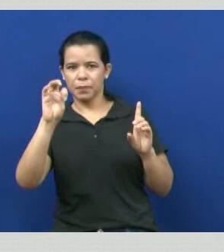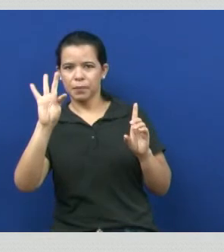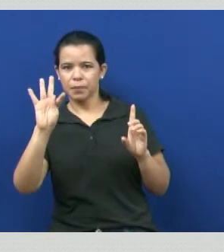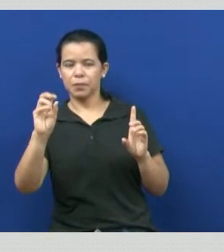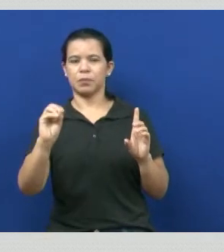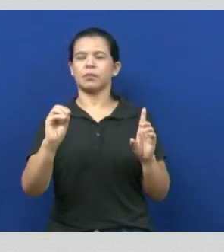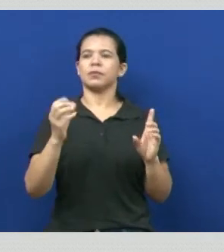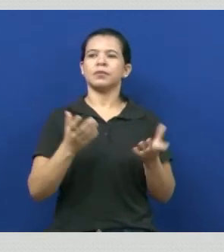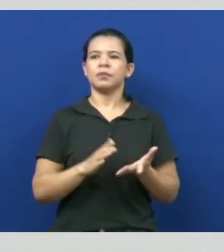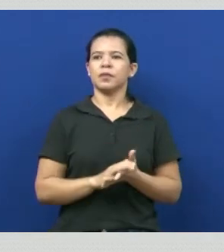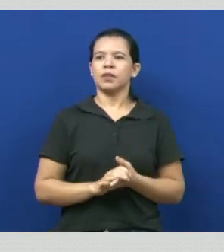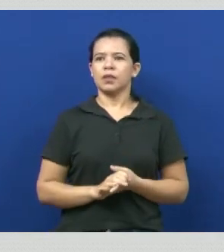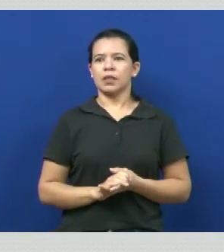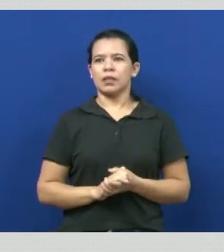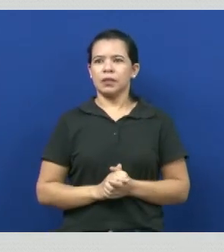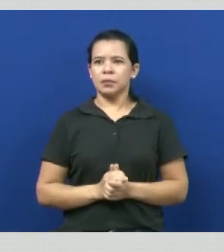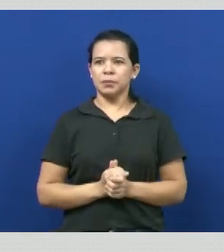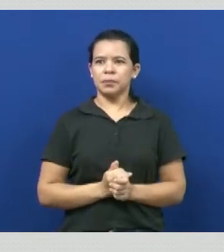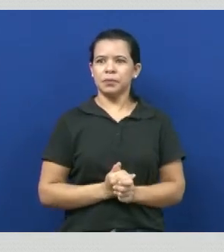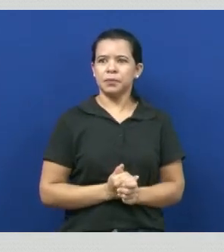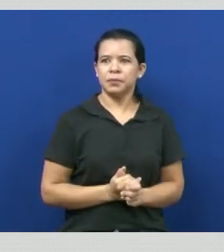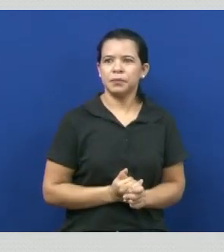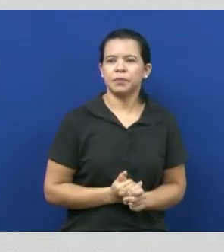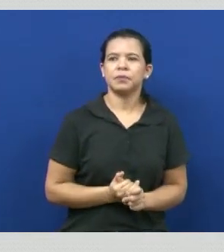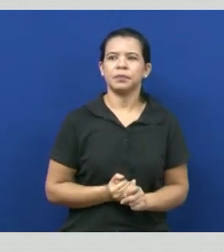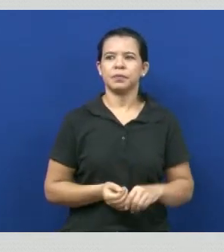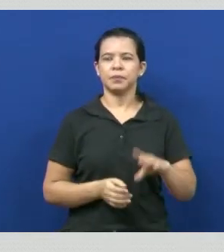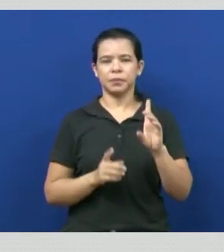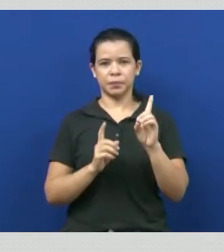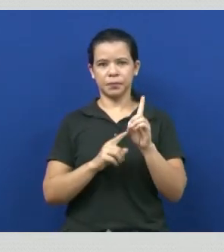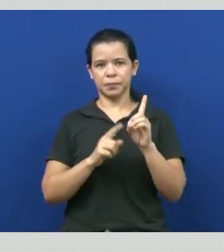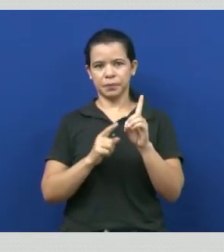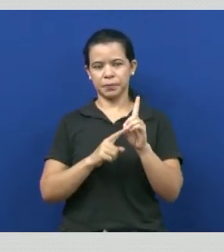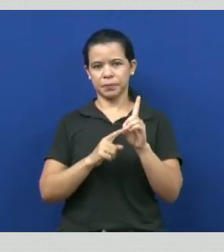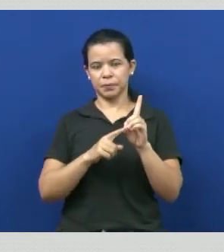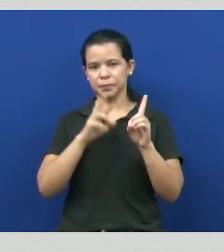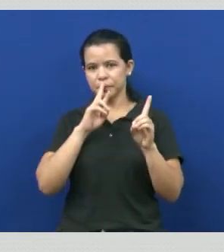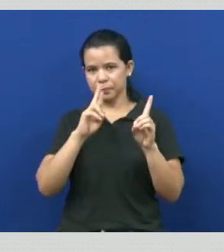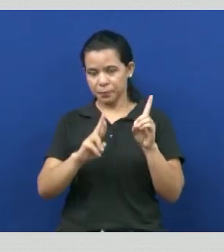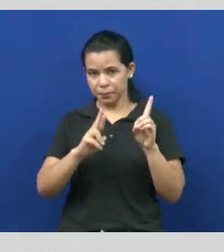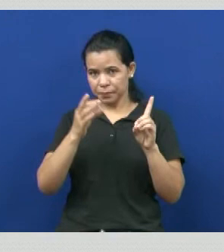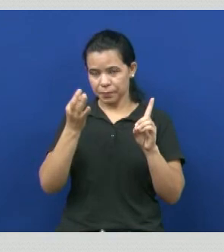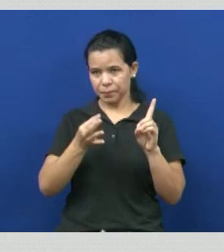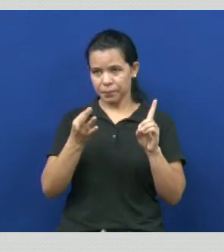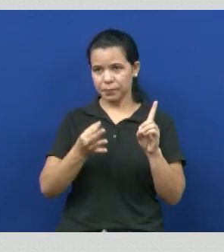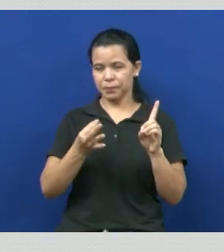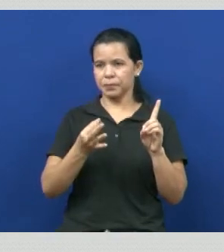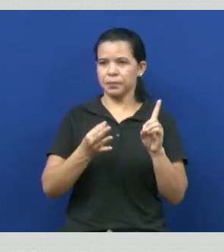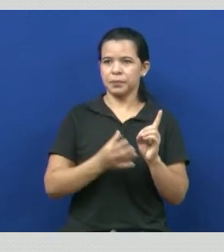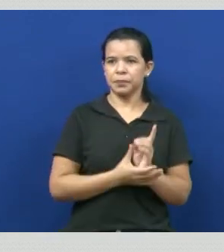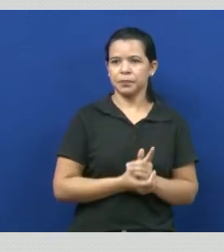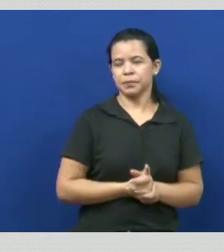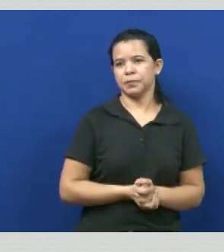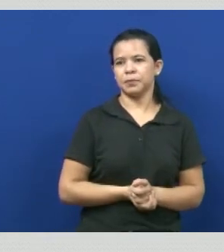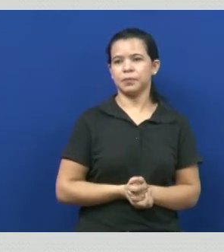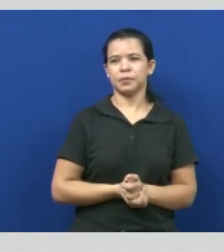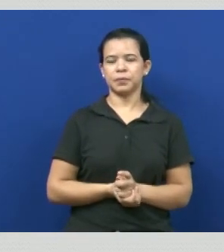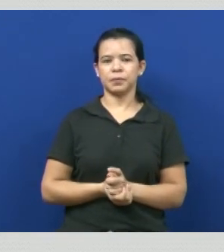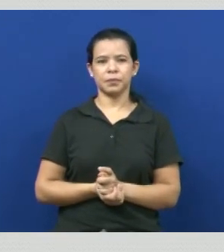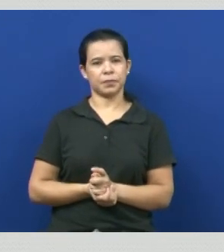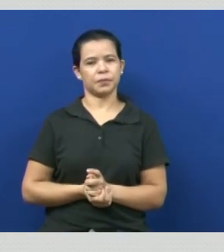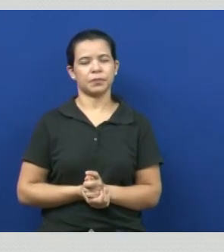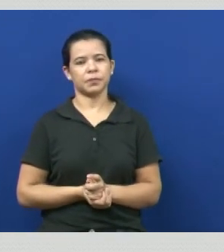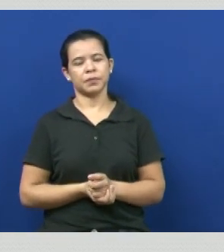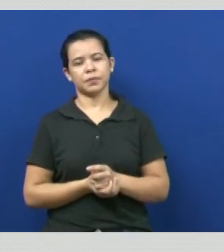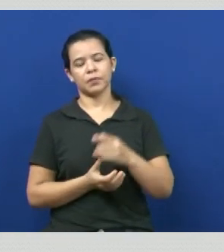Cunha e Monteiro Lobato. São esses três que estão aqui representando a literatura pré-modernista. A nossa